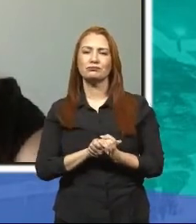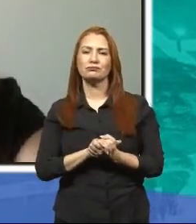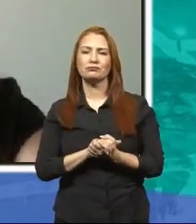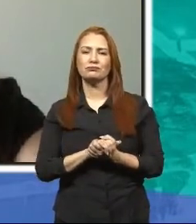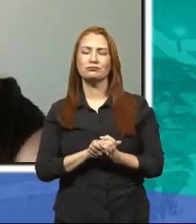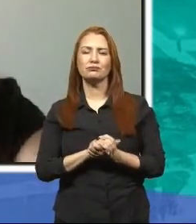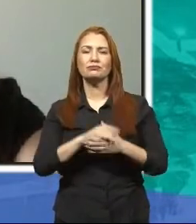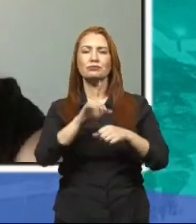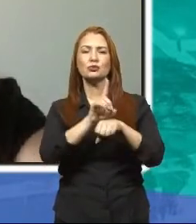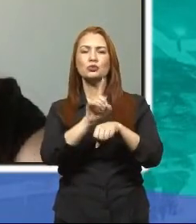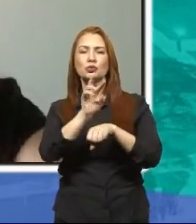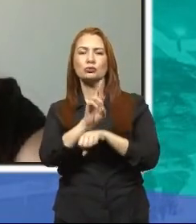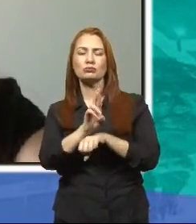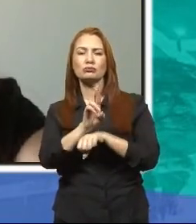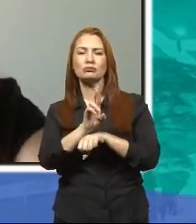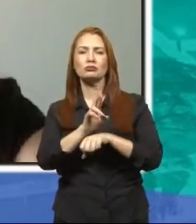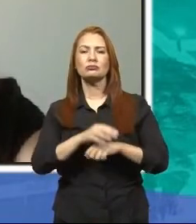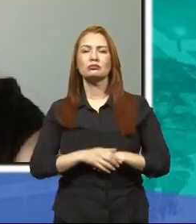Dr. Milton